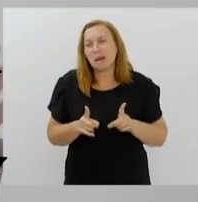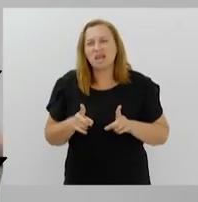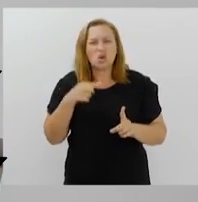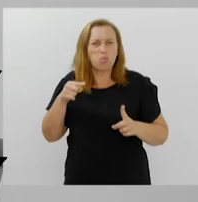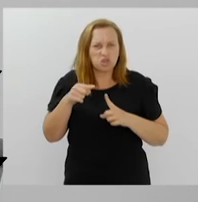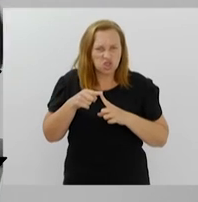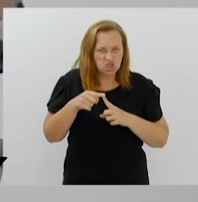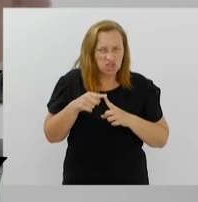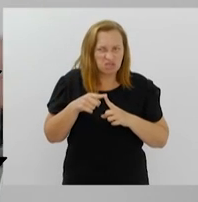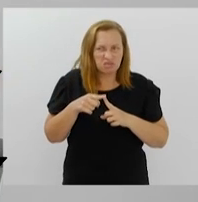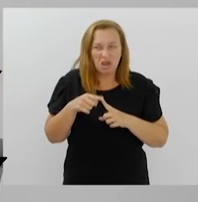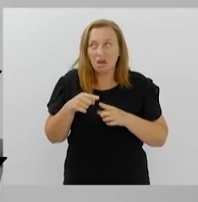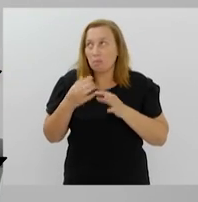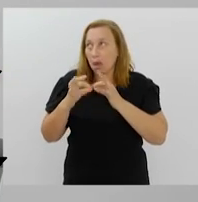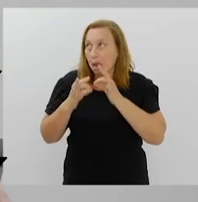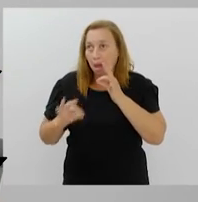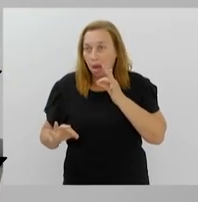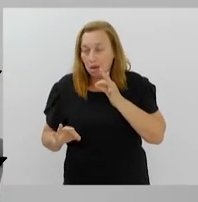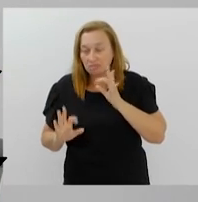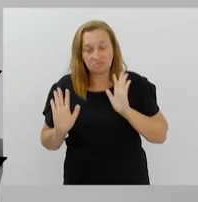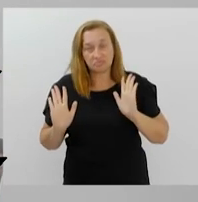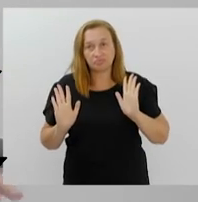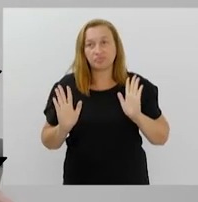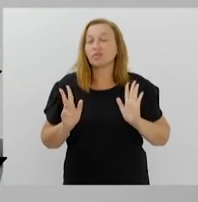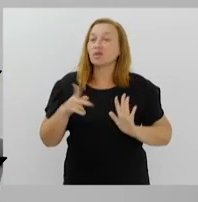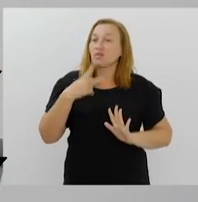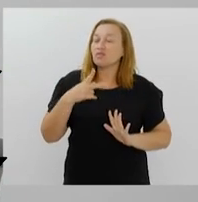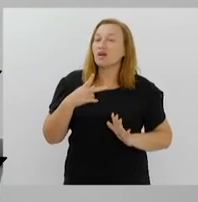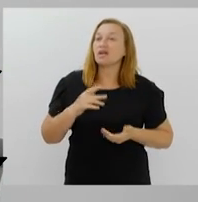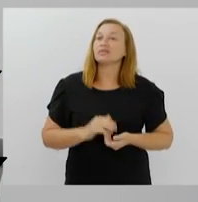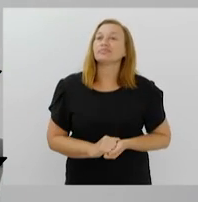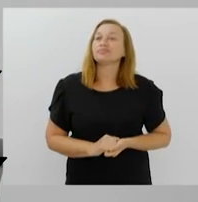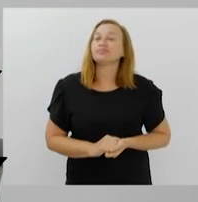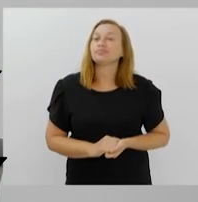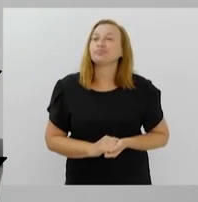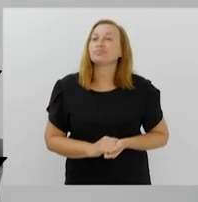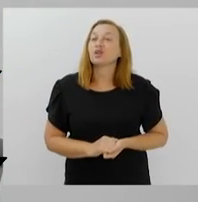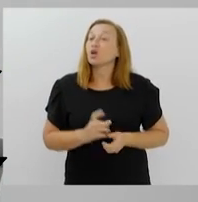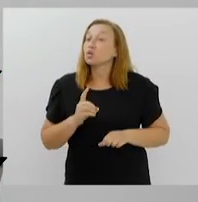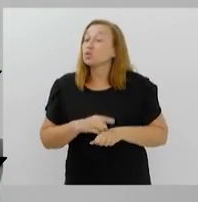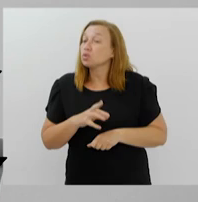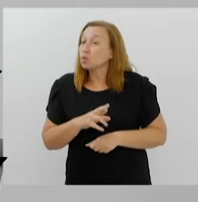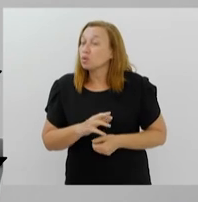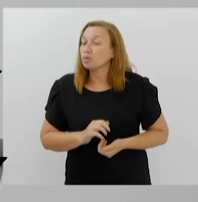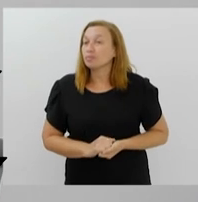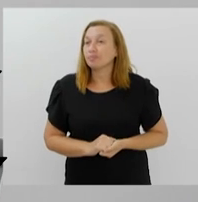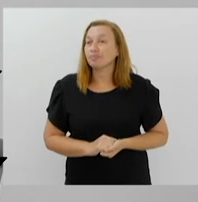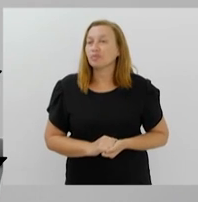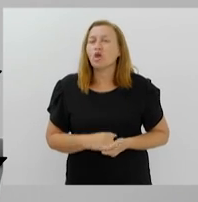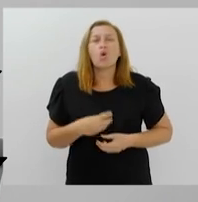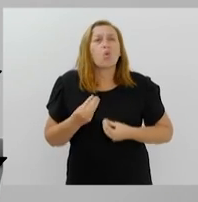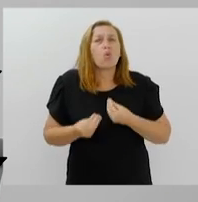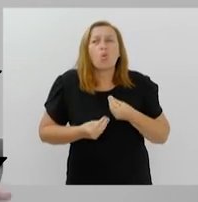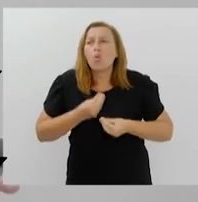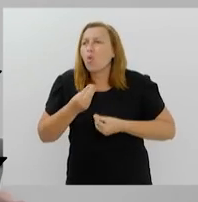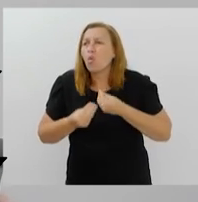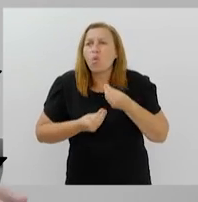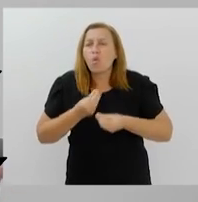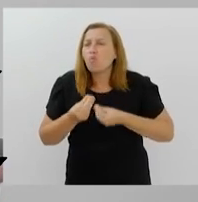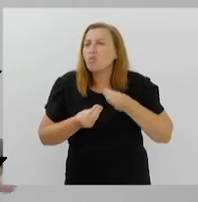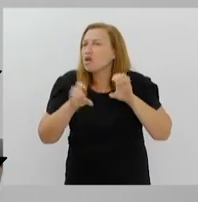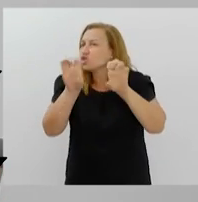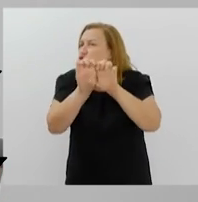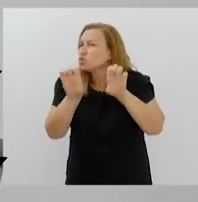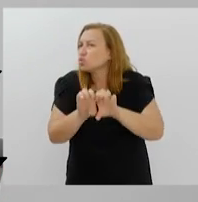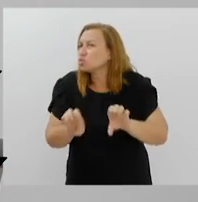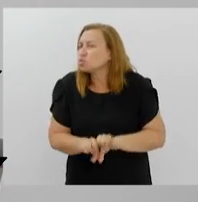objetiva sem mais delongas e sem bromação como se fala no popular Doutor como é a estrutura do